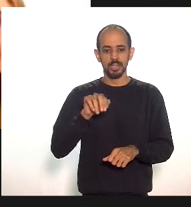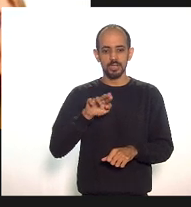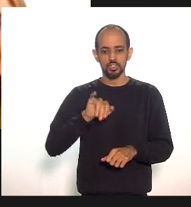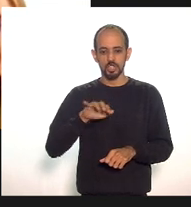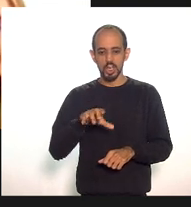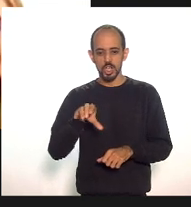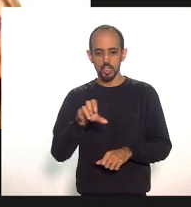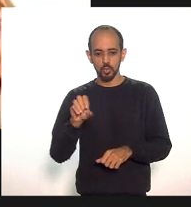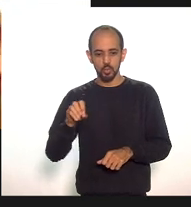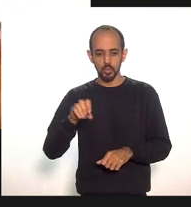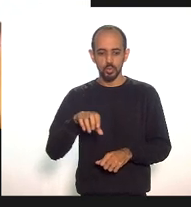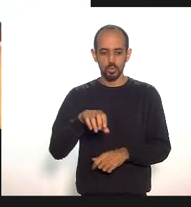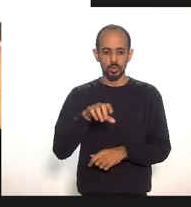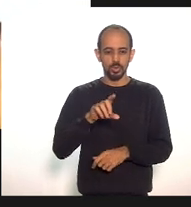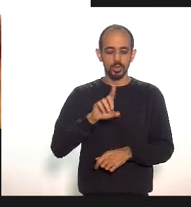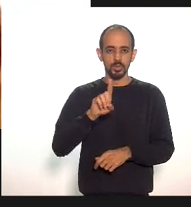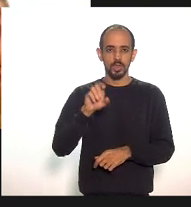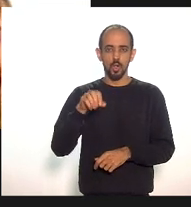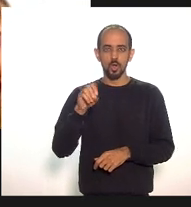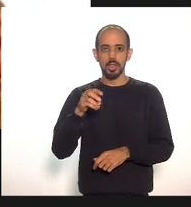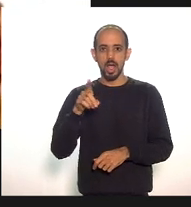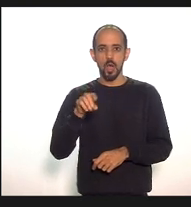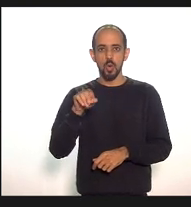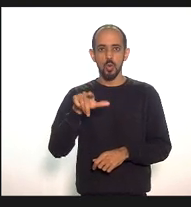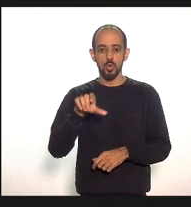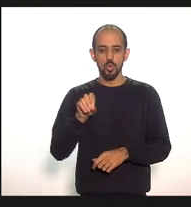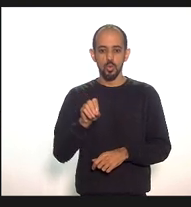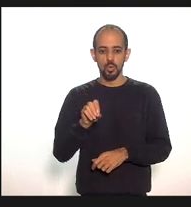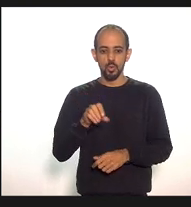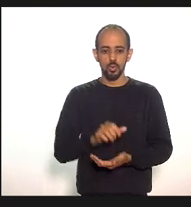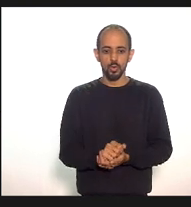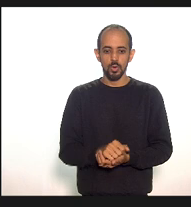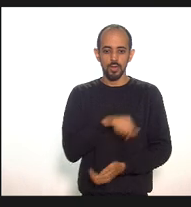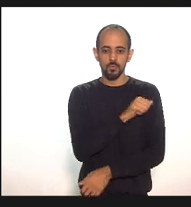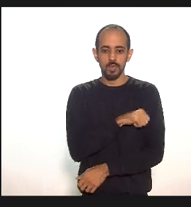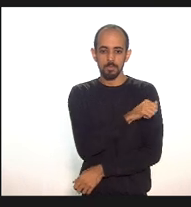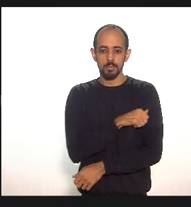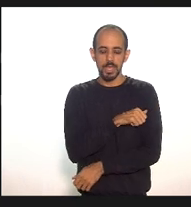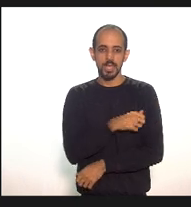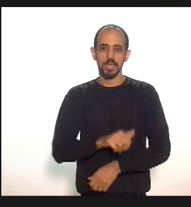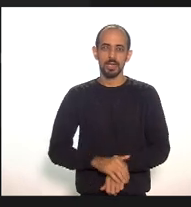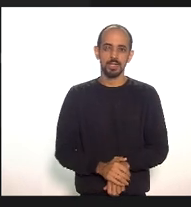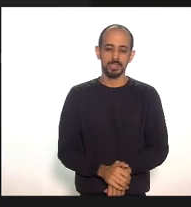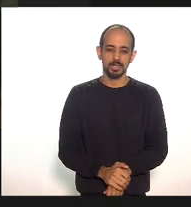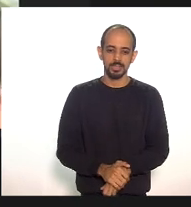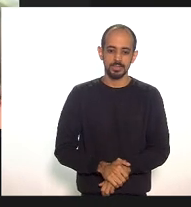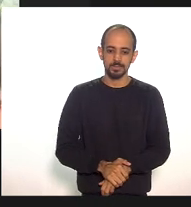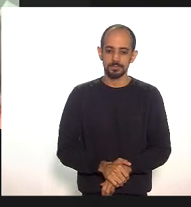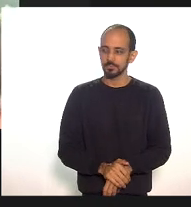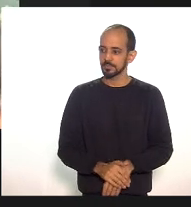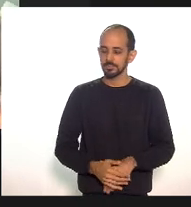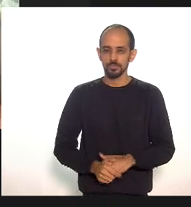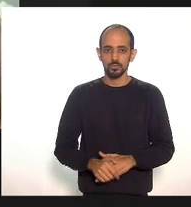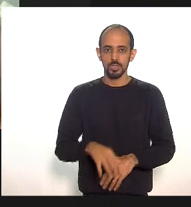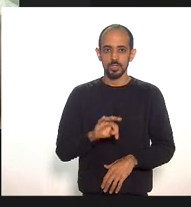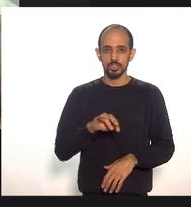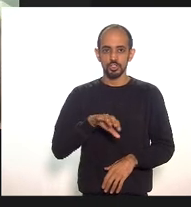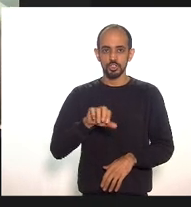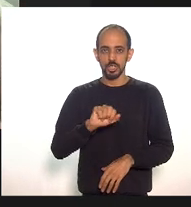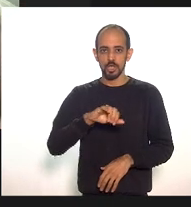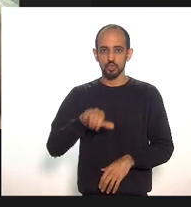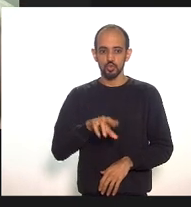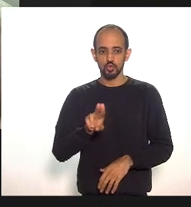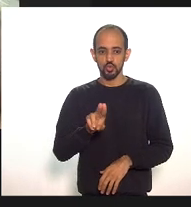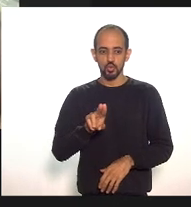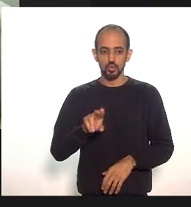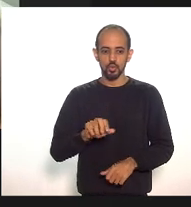deodalto Alexandre Celia enfermeira Rejane Oi tia Ju